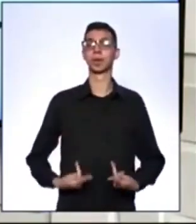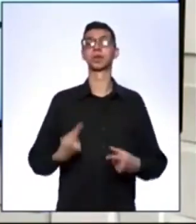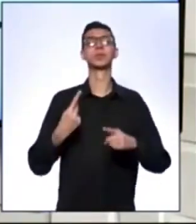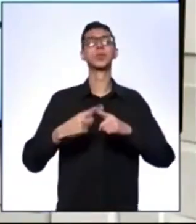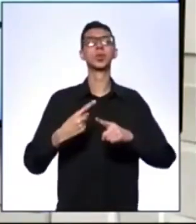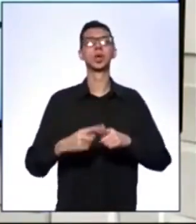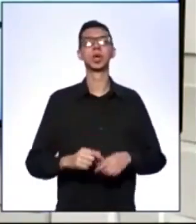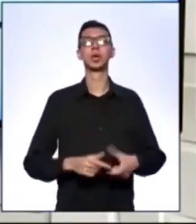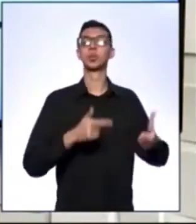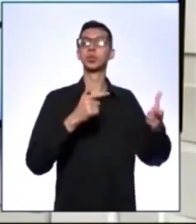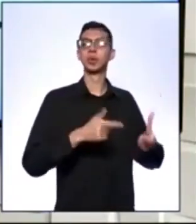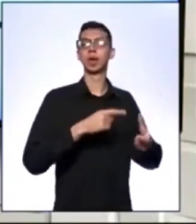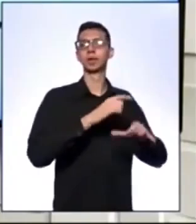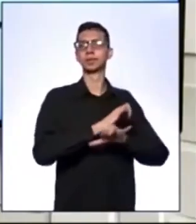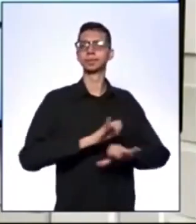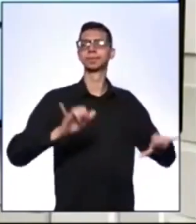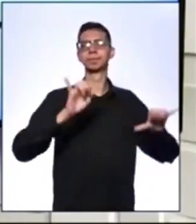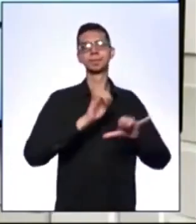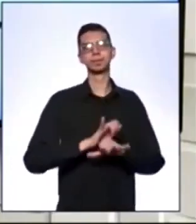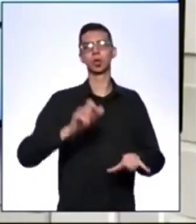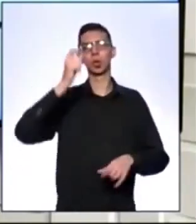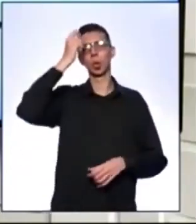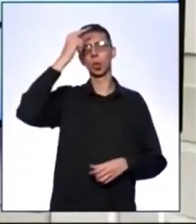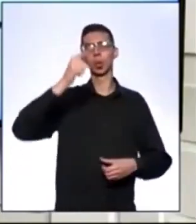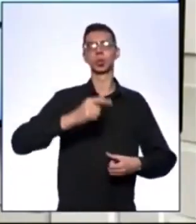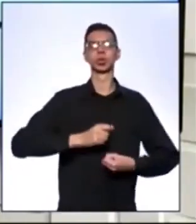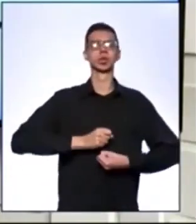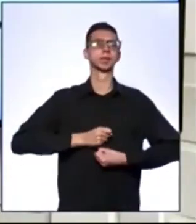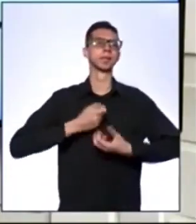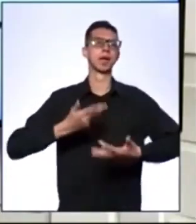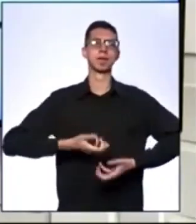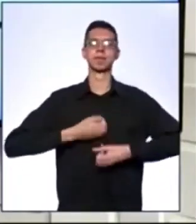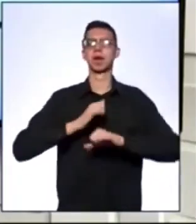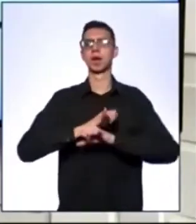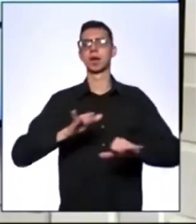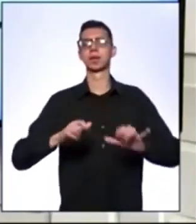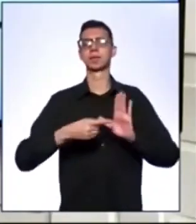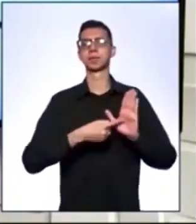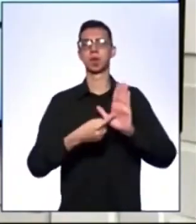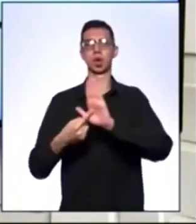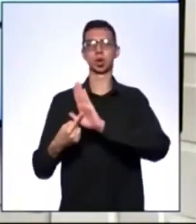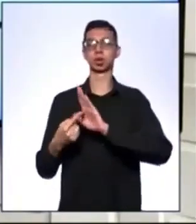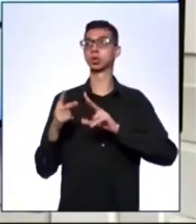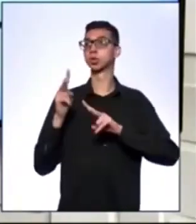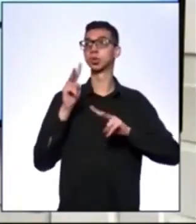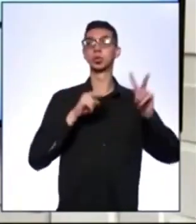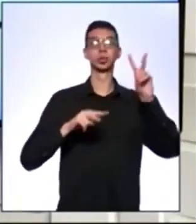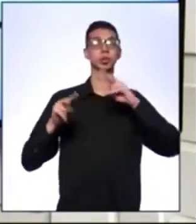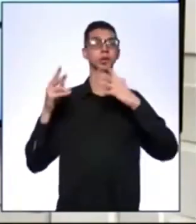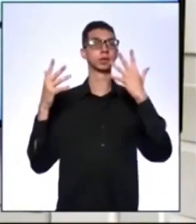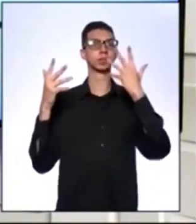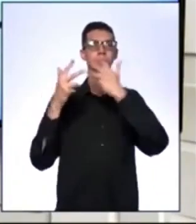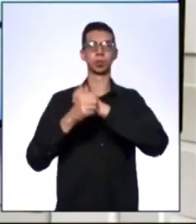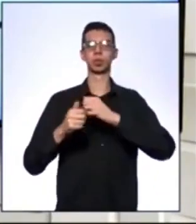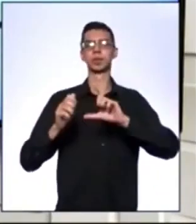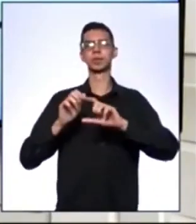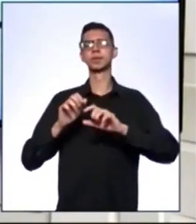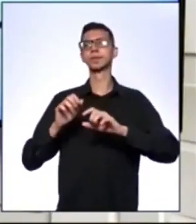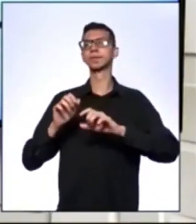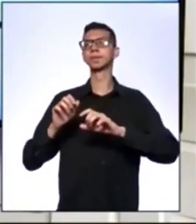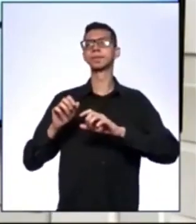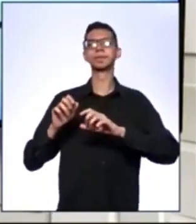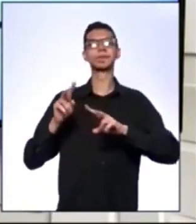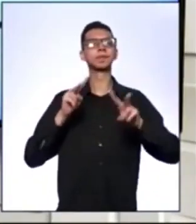cultural, lá tem um monte de vestígios paisagísticos, lá